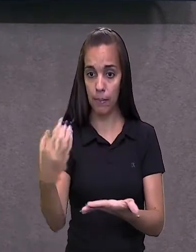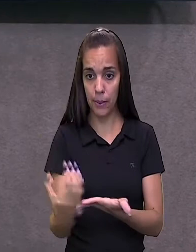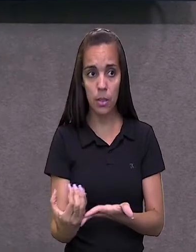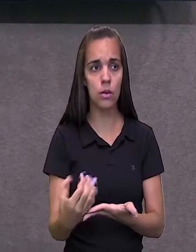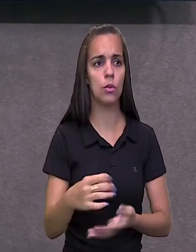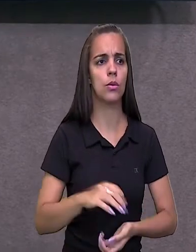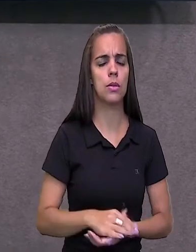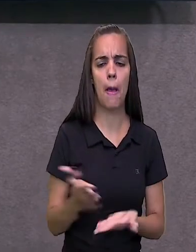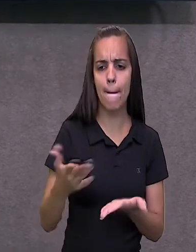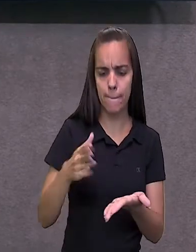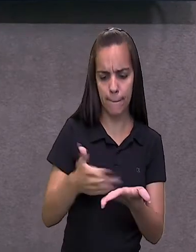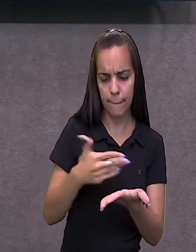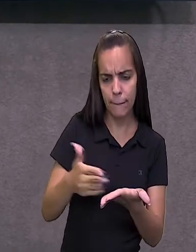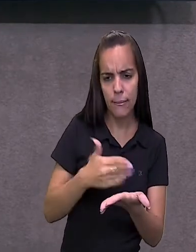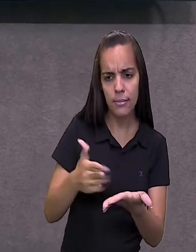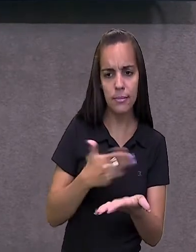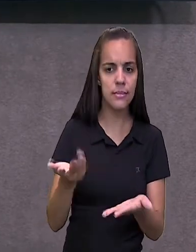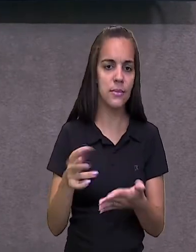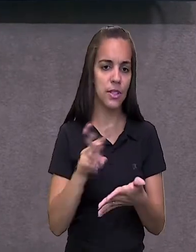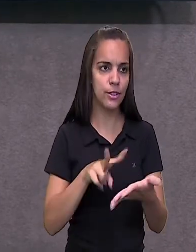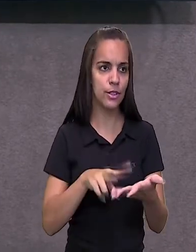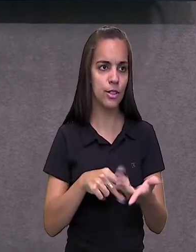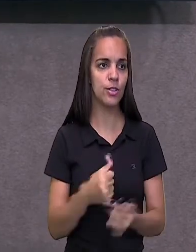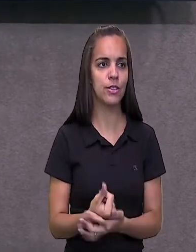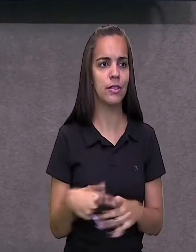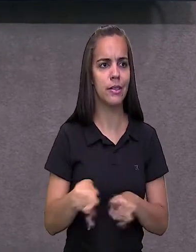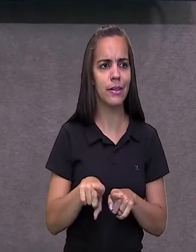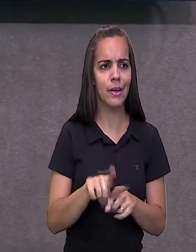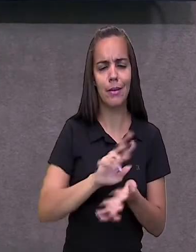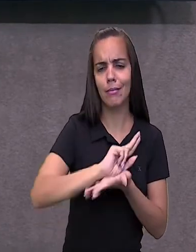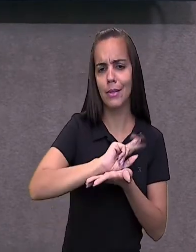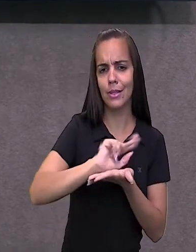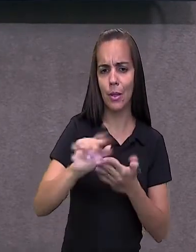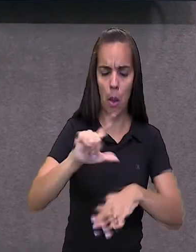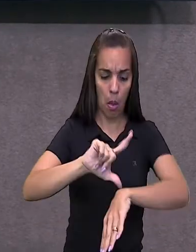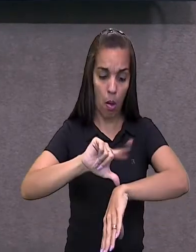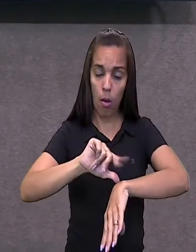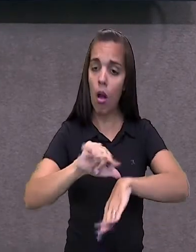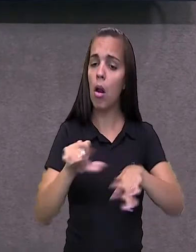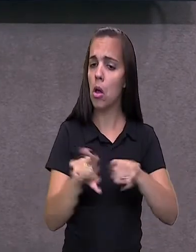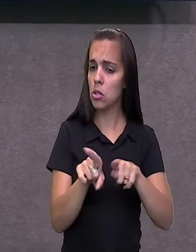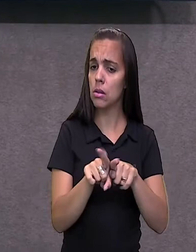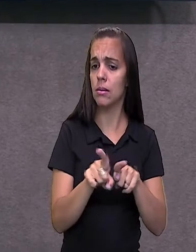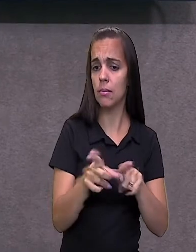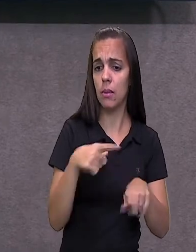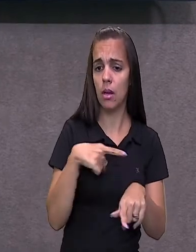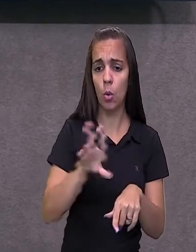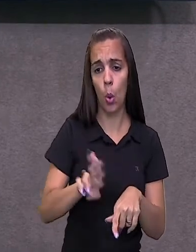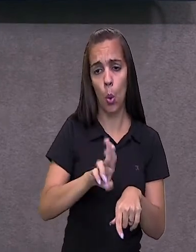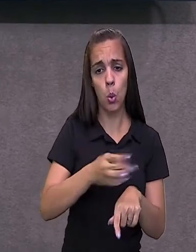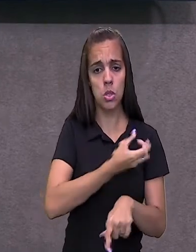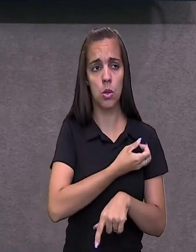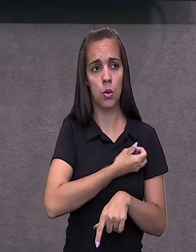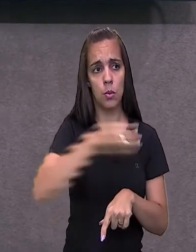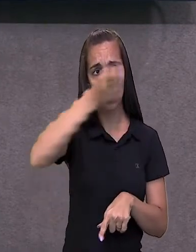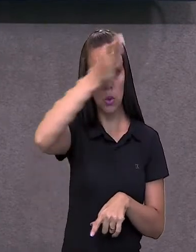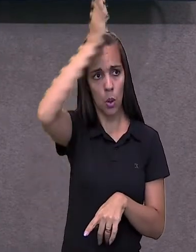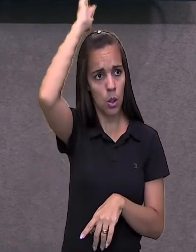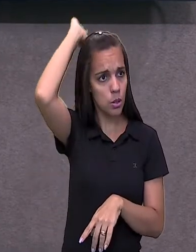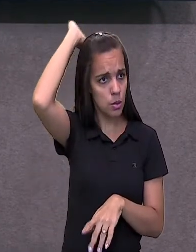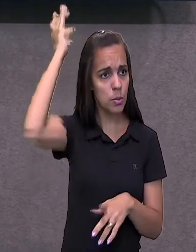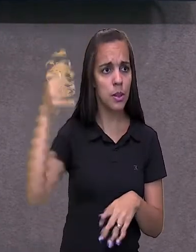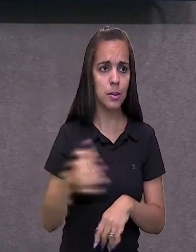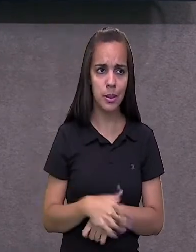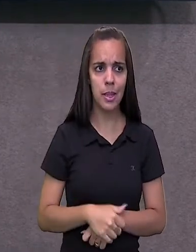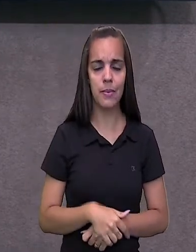páginas de livros, até horas dos relógios, né? Quem nunca teve um relógio aí com os números romanos? Difícil de fazer a leitura, não é